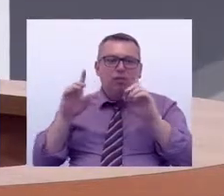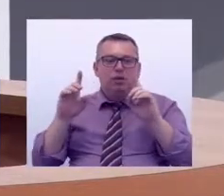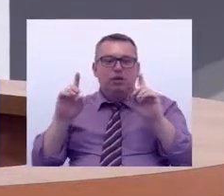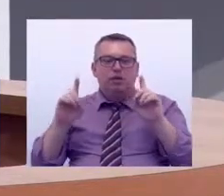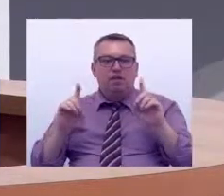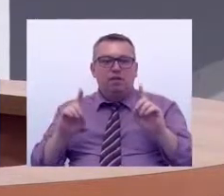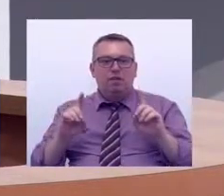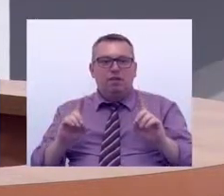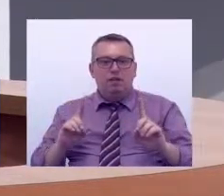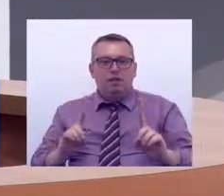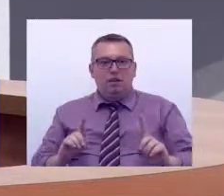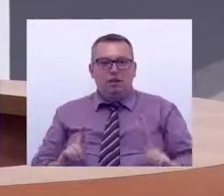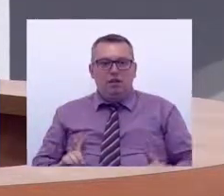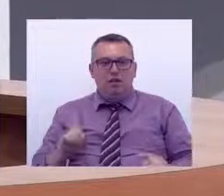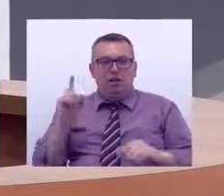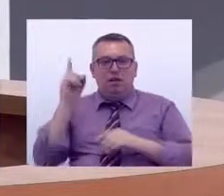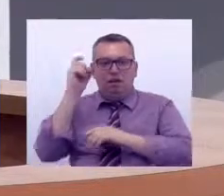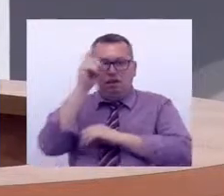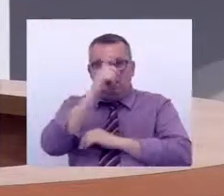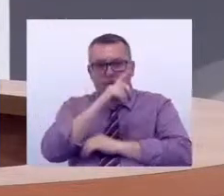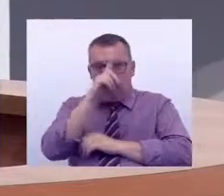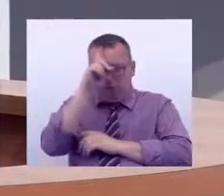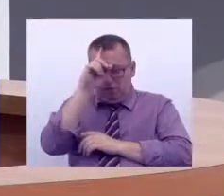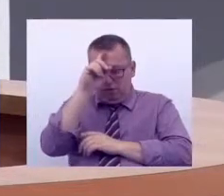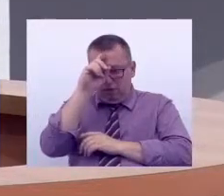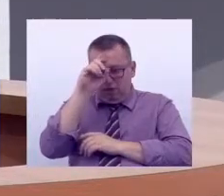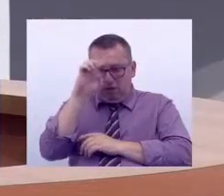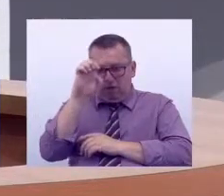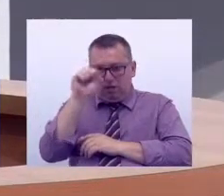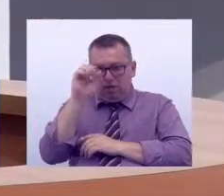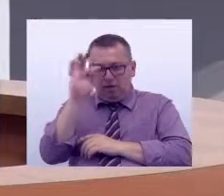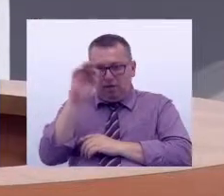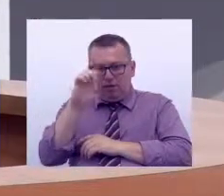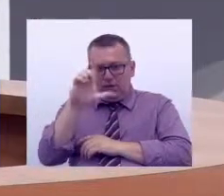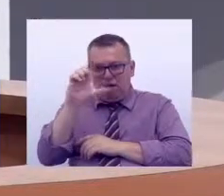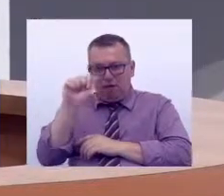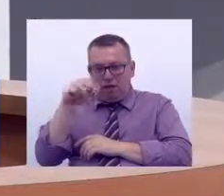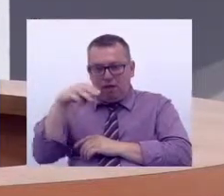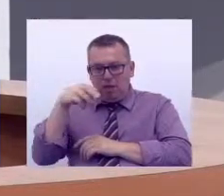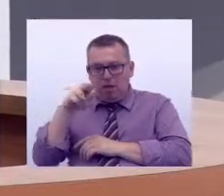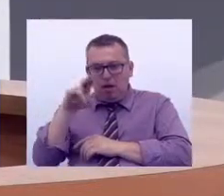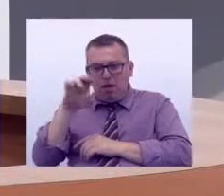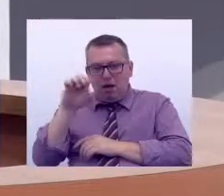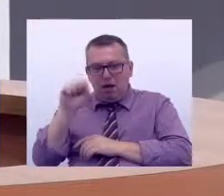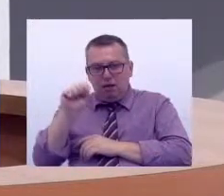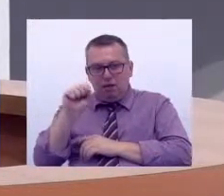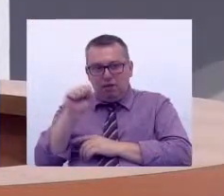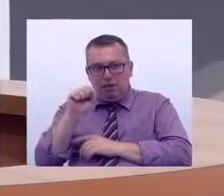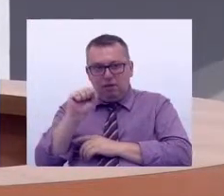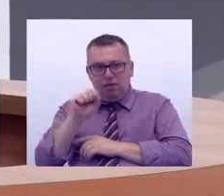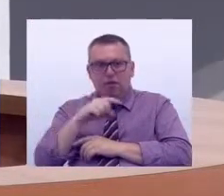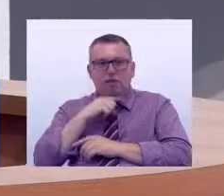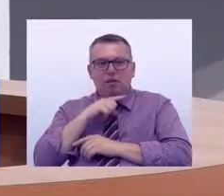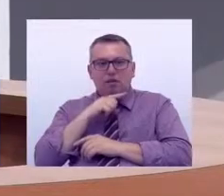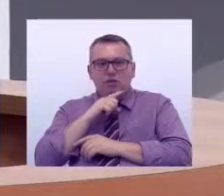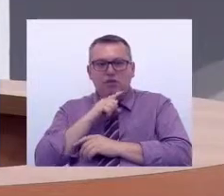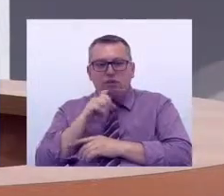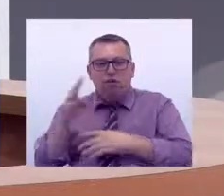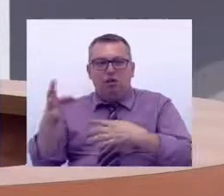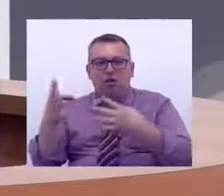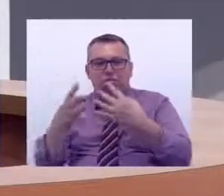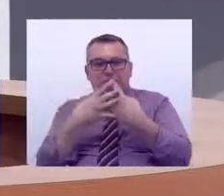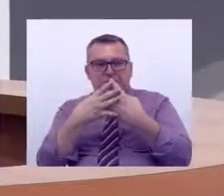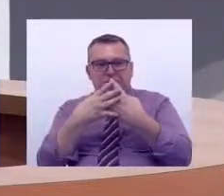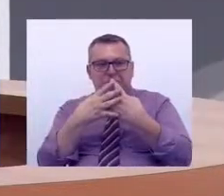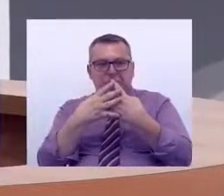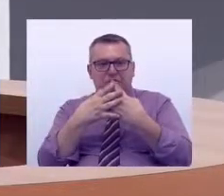deficiência, a dificuldade do Hospital Estela Maris. Não vamos tapar o sol com a peneira